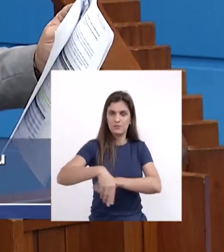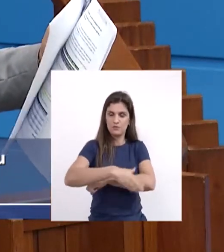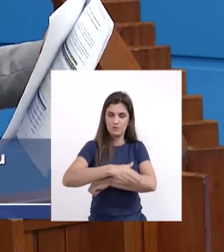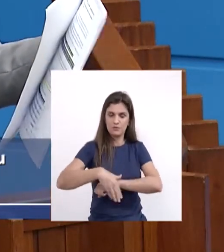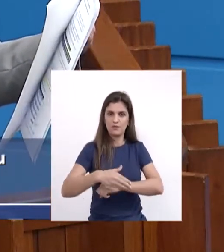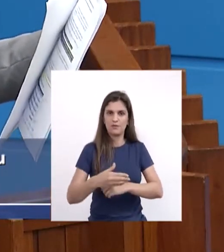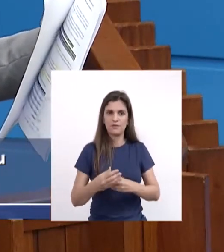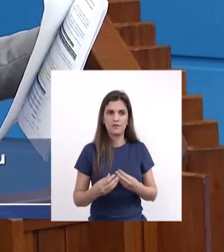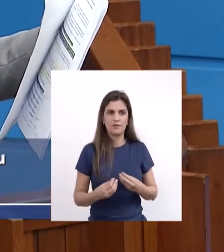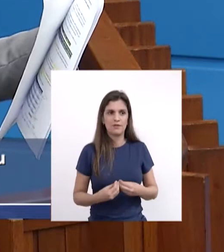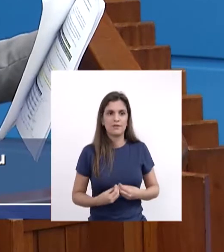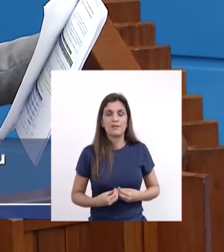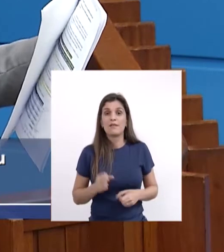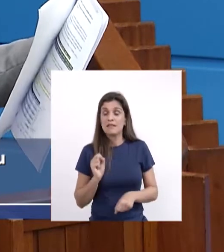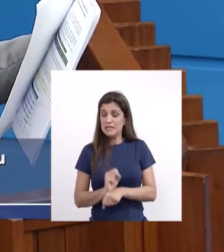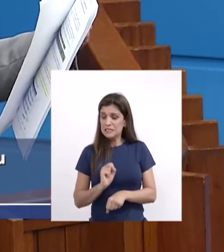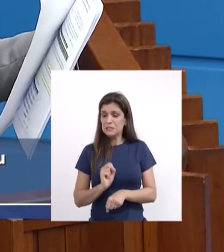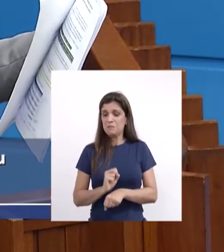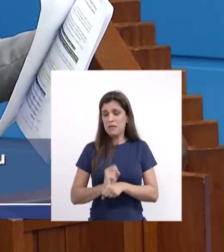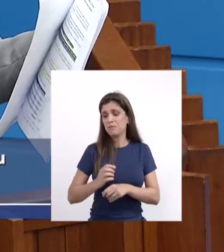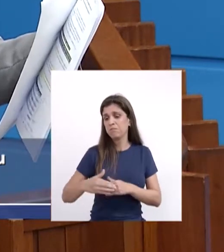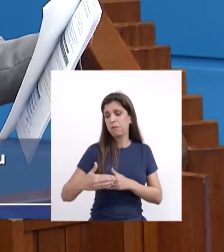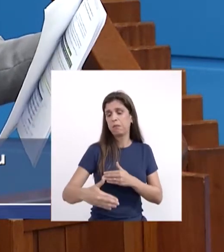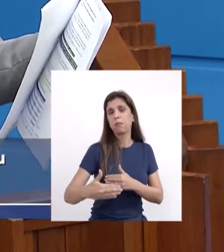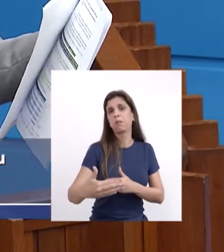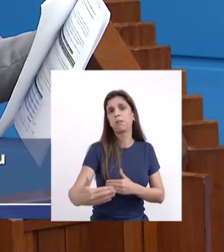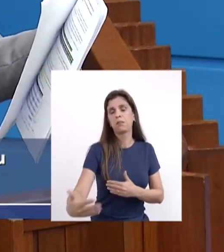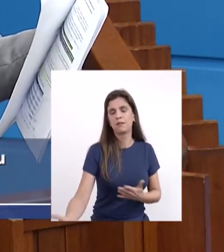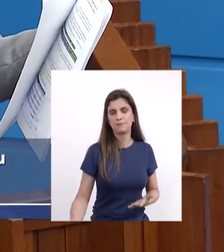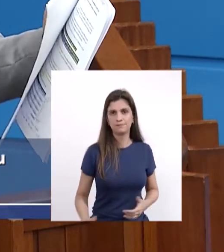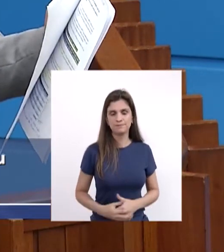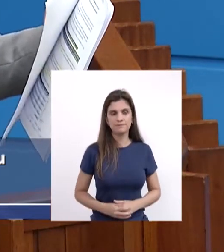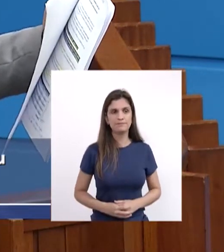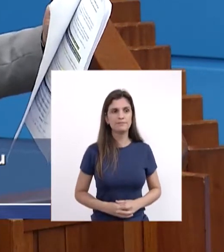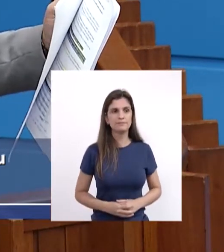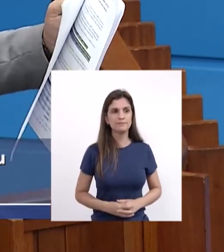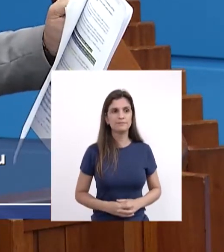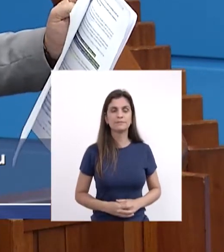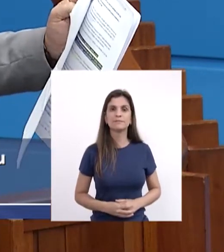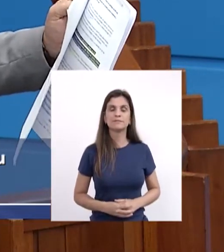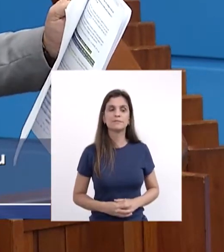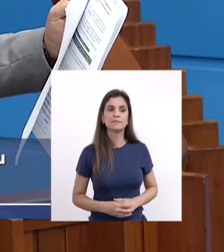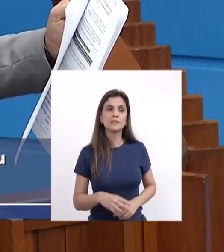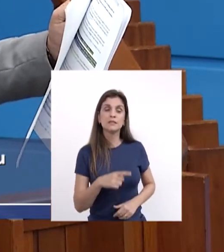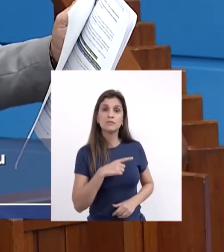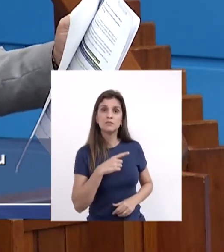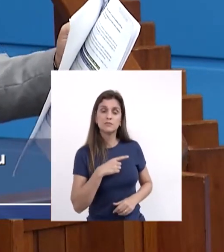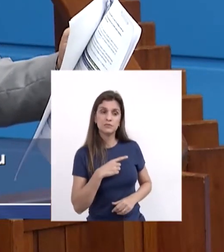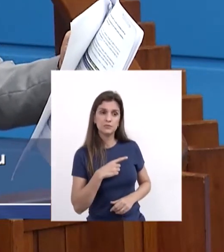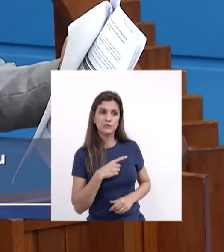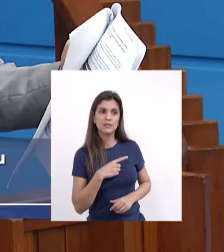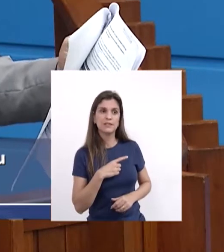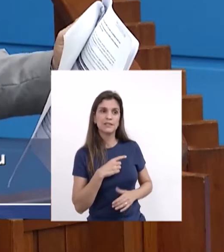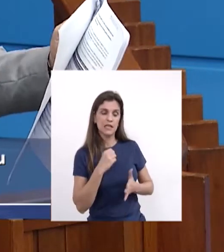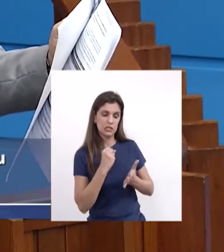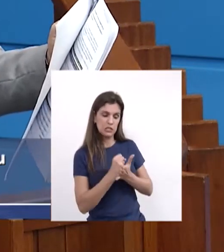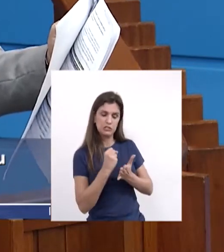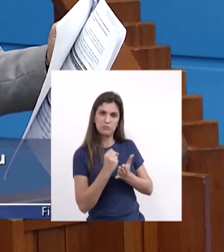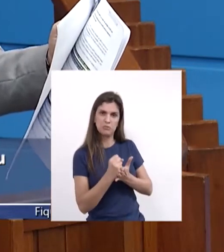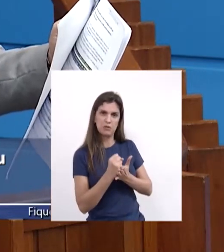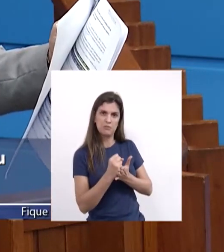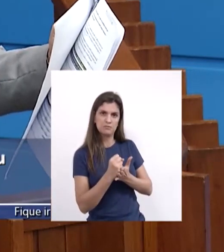diz, diante desse quadro, evidenciados, de um lado, a existência de desequilíbrio contratual